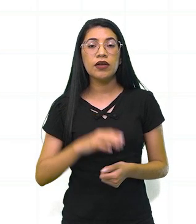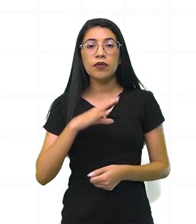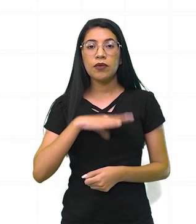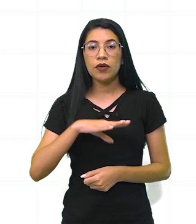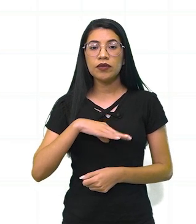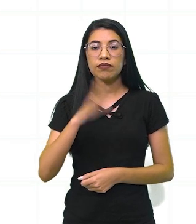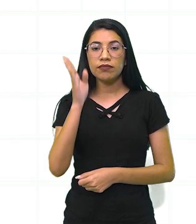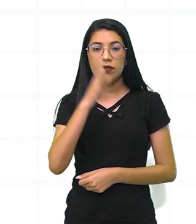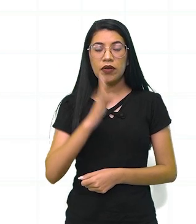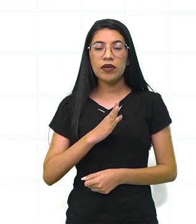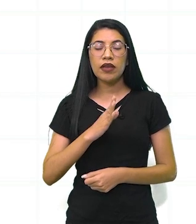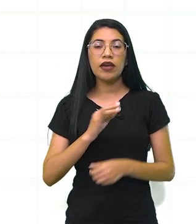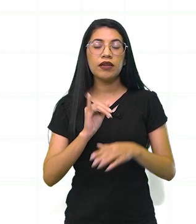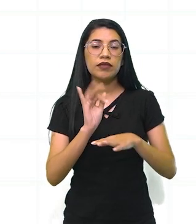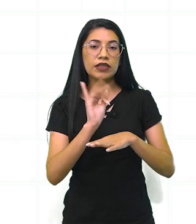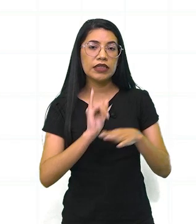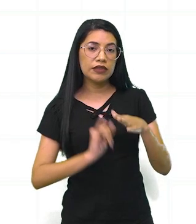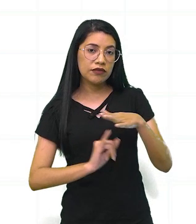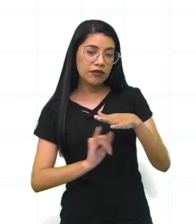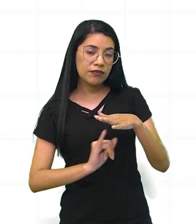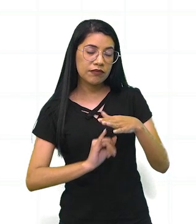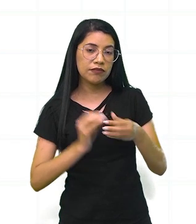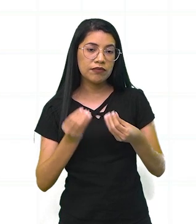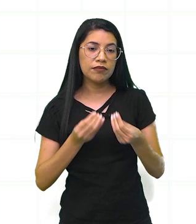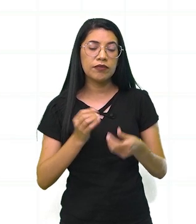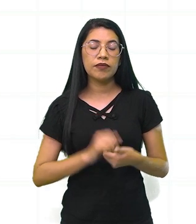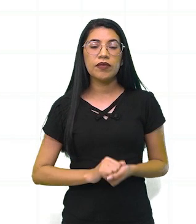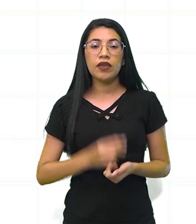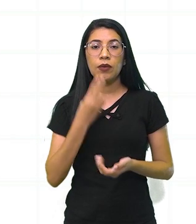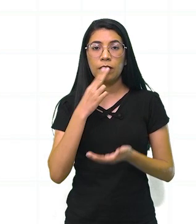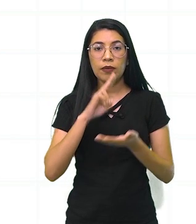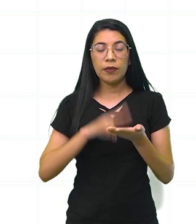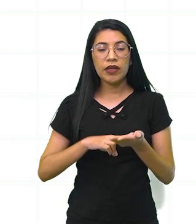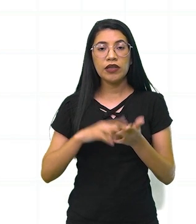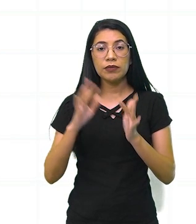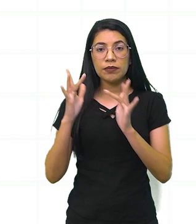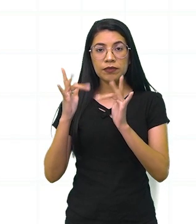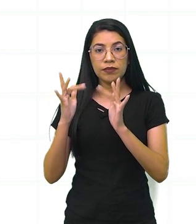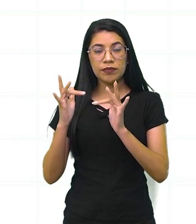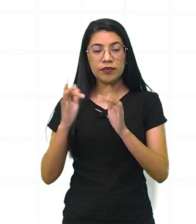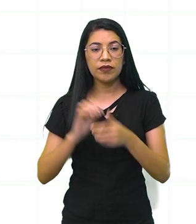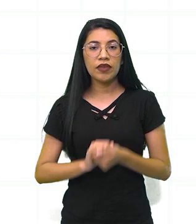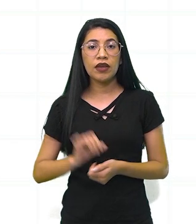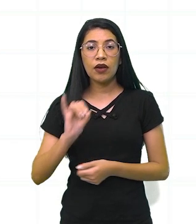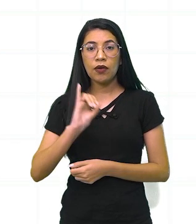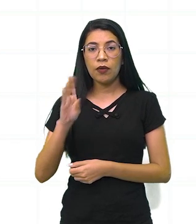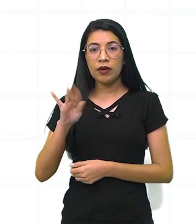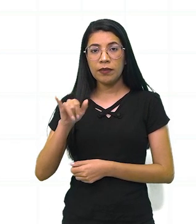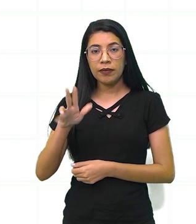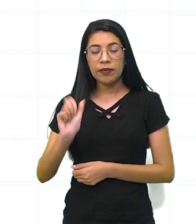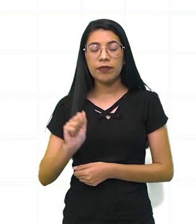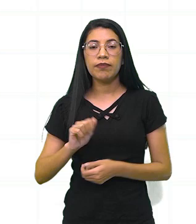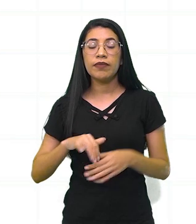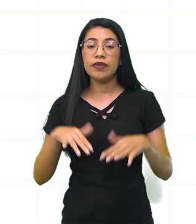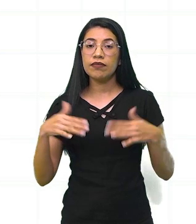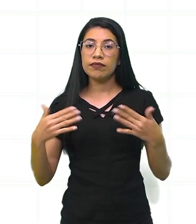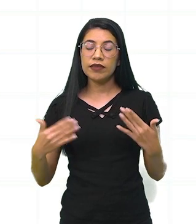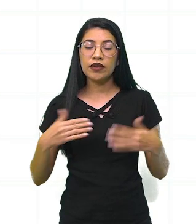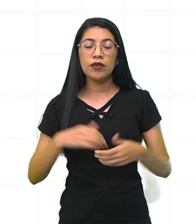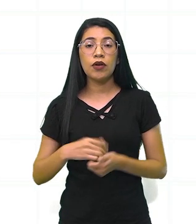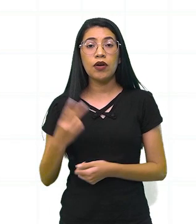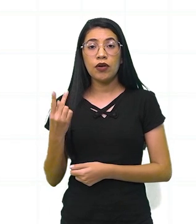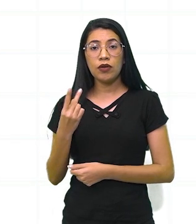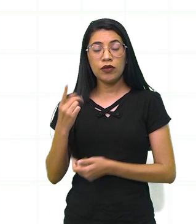brasileiro informal bilhete para namorada né Oi Bia seguinte a gente